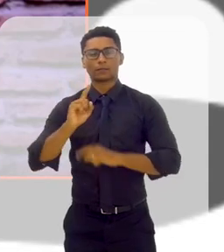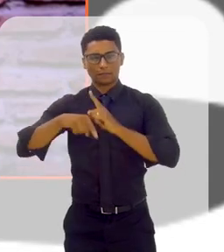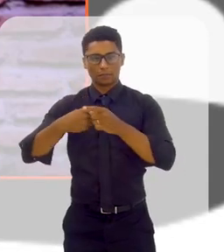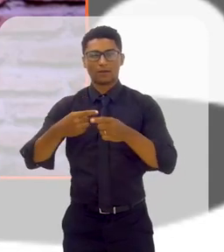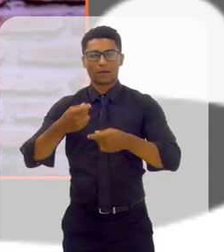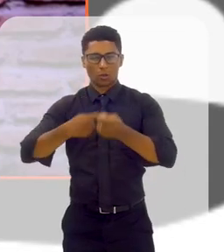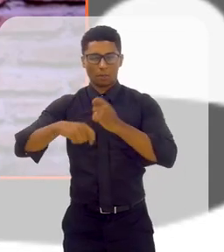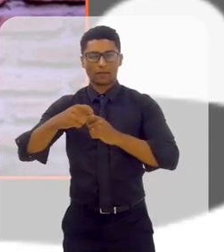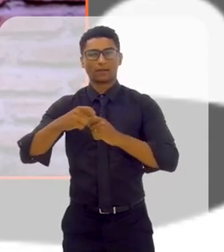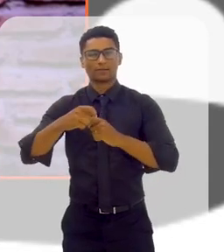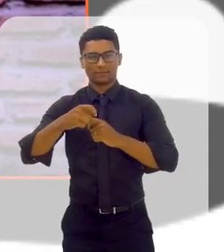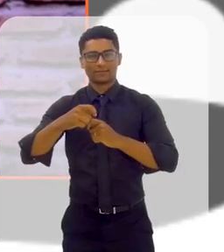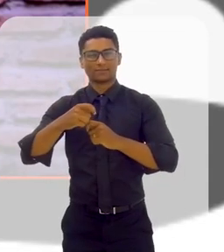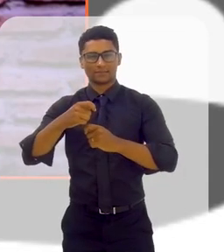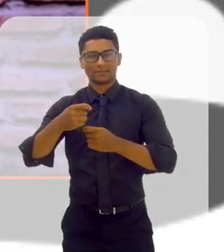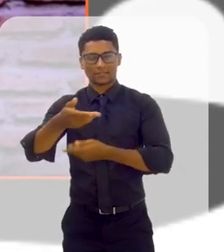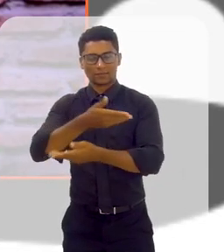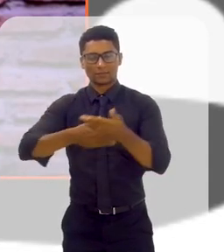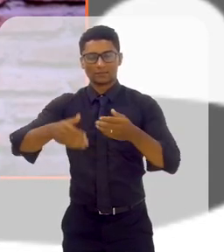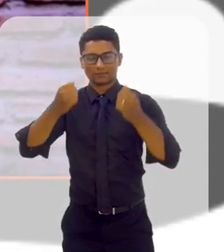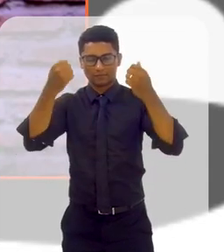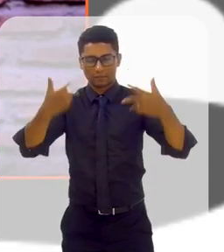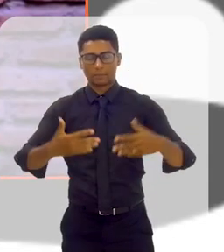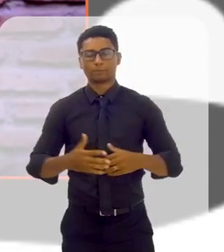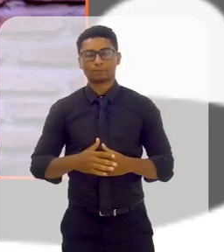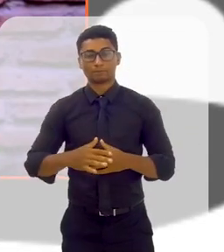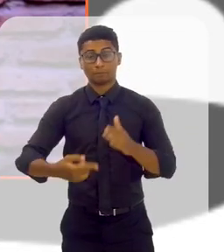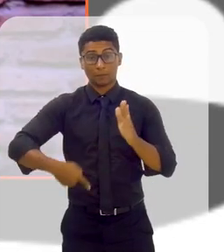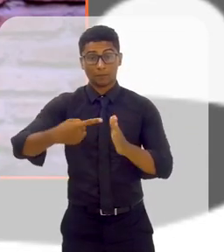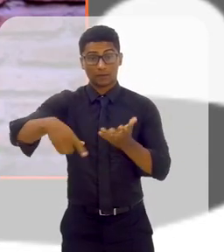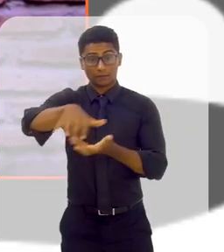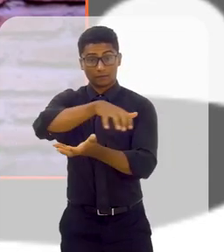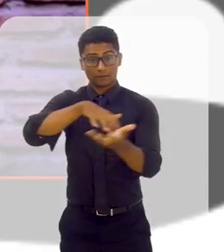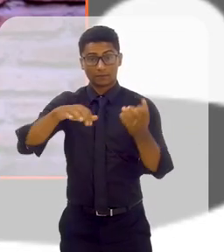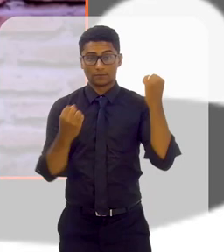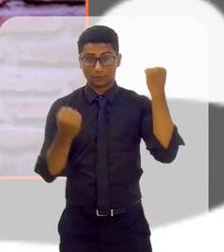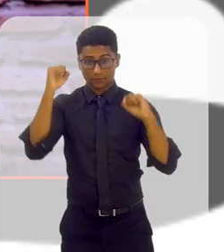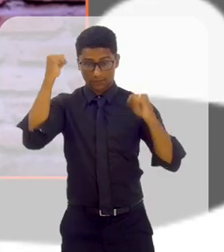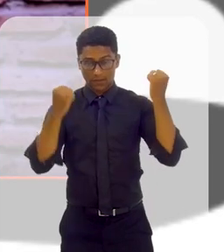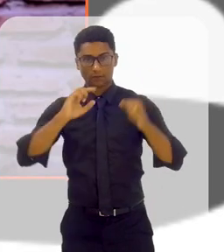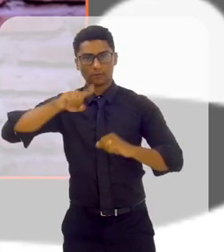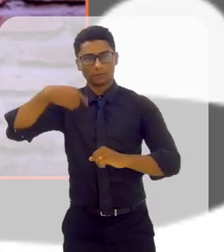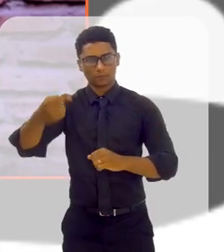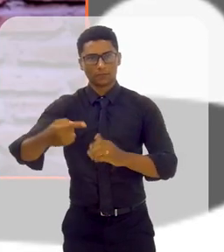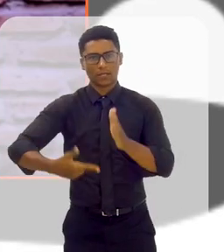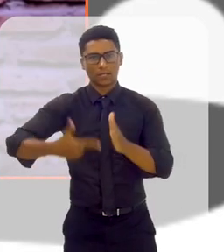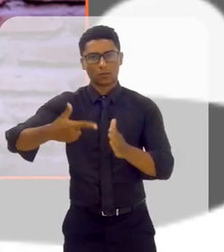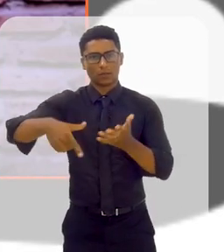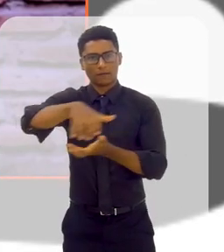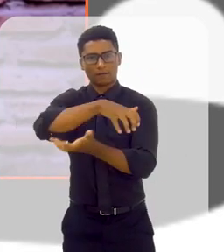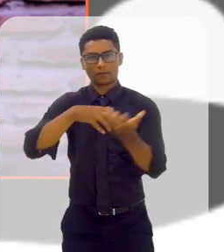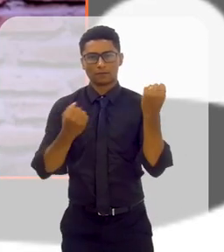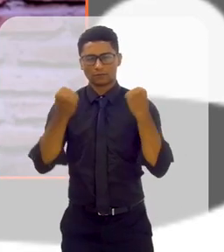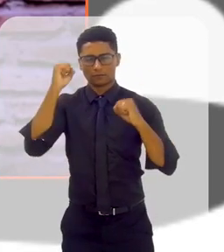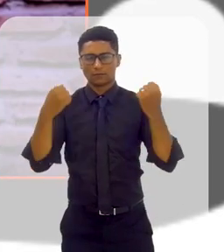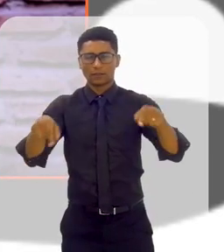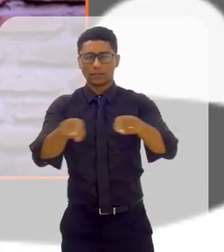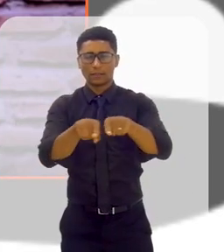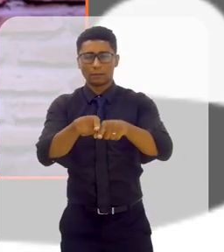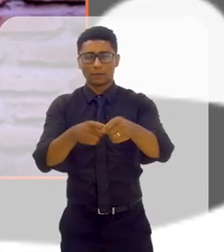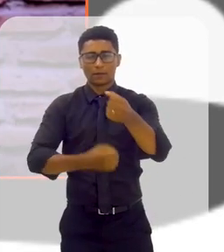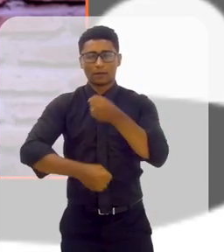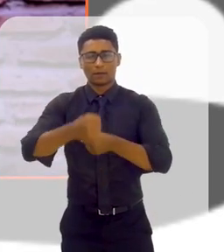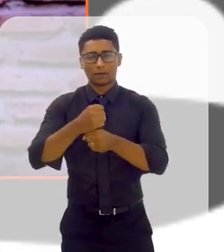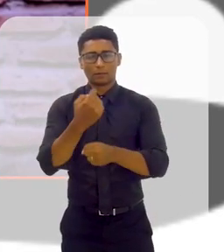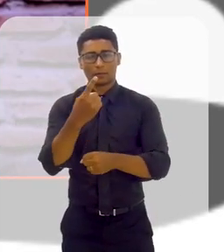circular quando nós falamos inicialmente da primeira revolução industrial a segunda revolução industrial e crise de